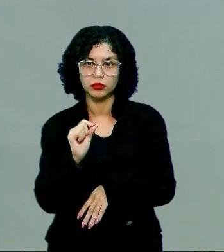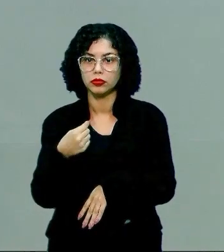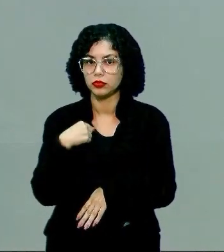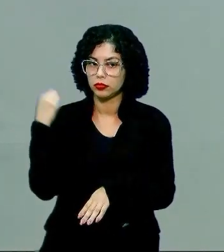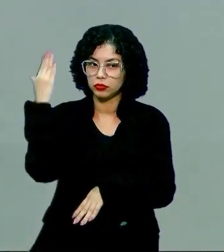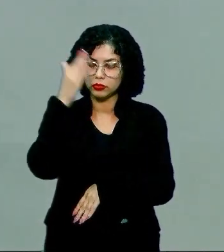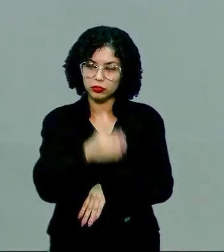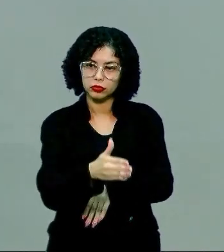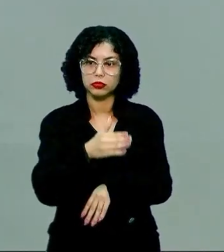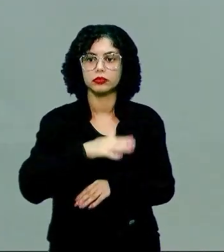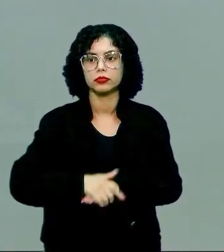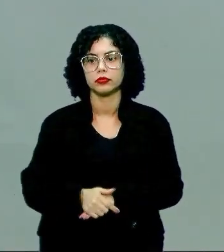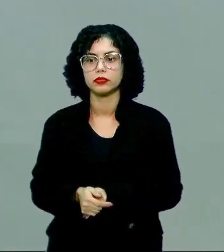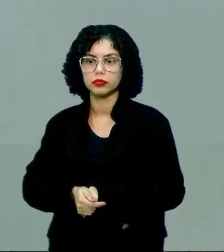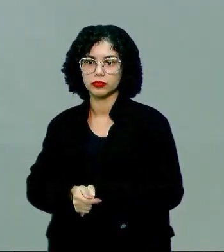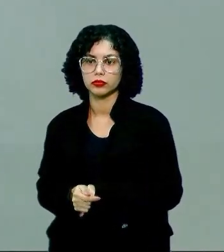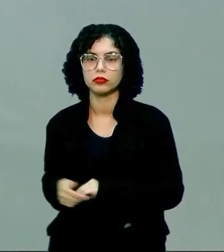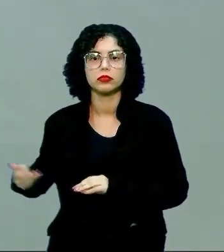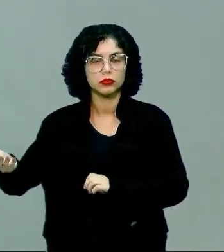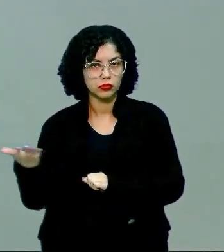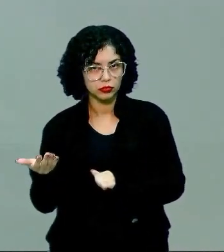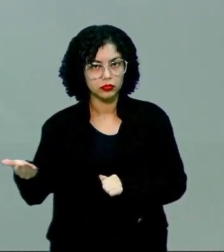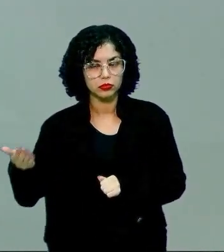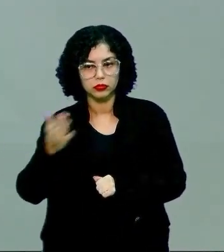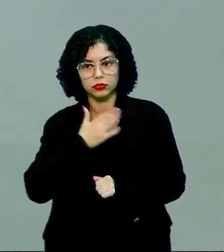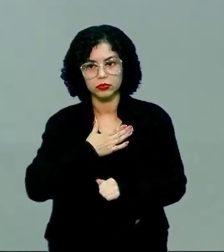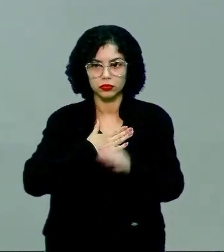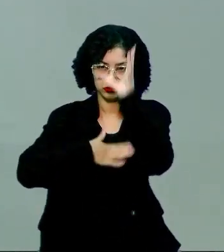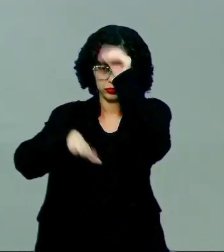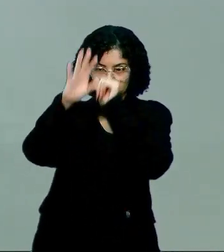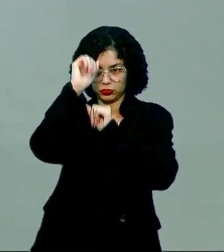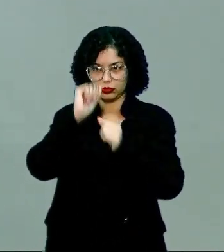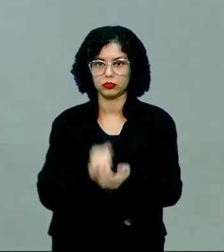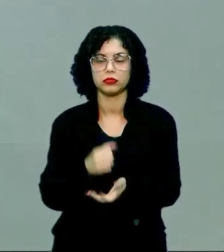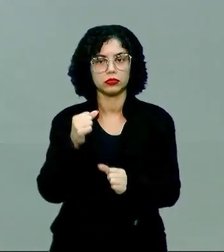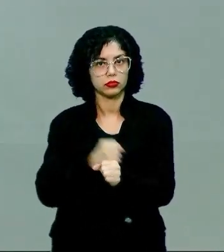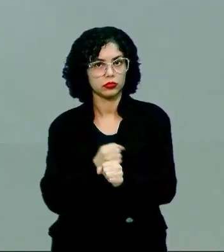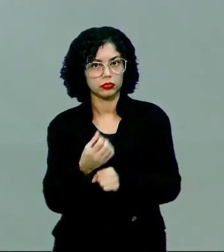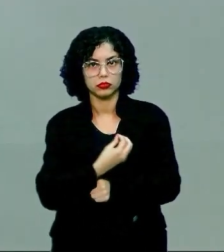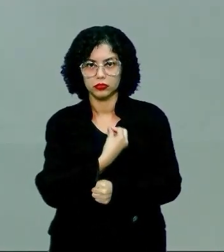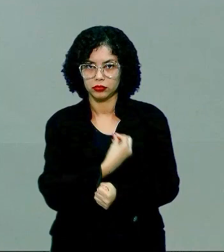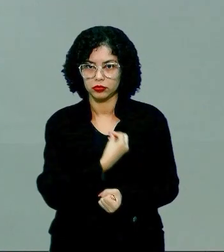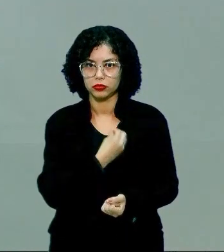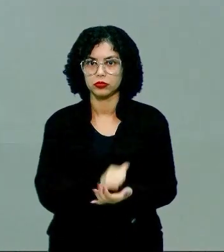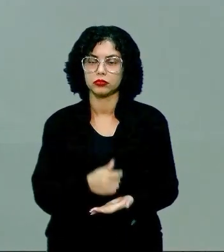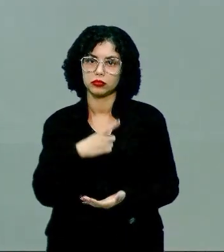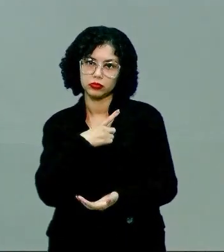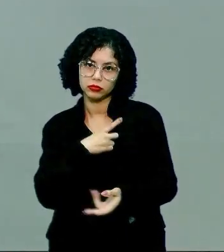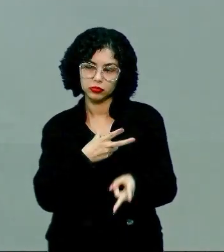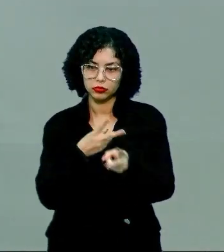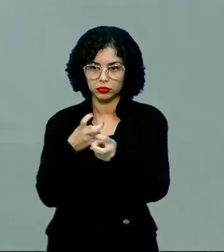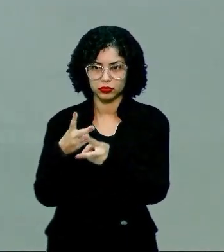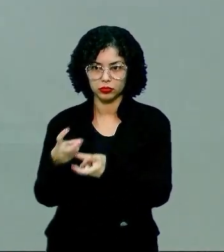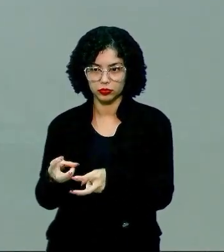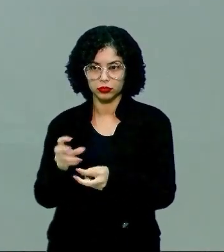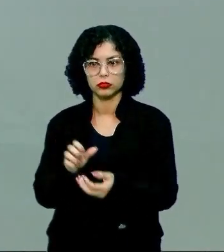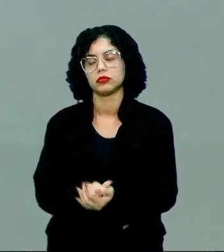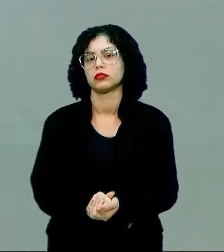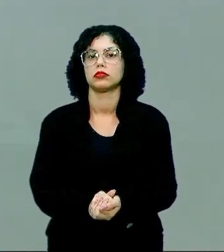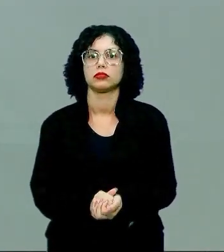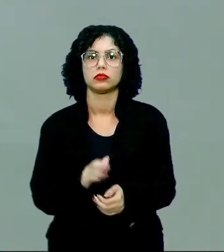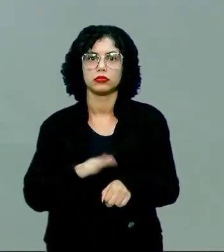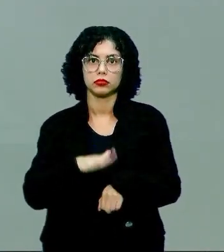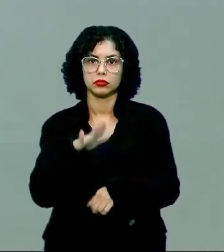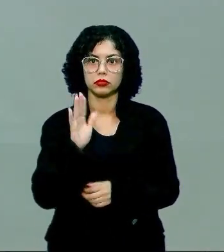eu vou direcionar e Com base no meu conhecimento na minha construção de vida é que eu vou ter essa percepção do que